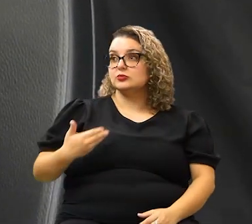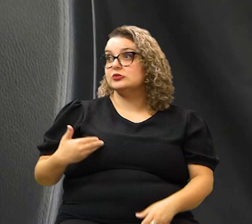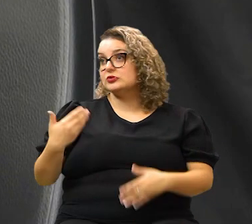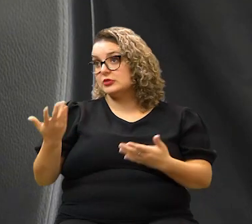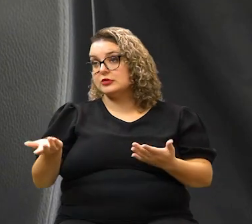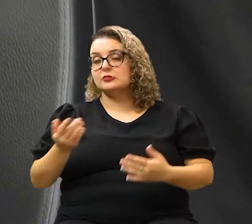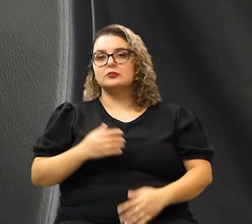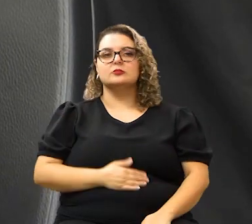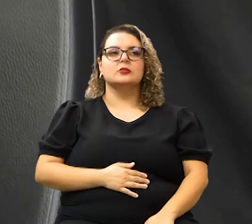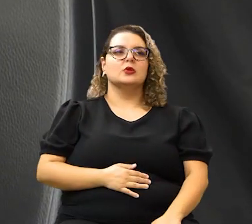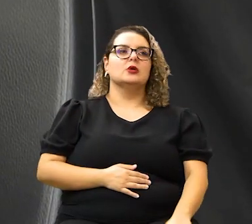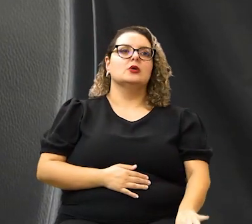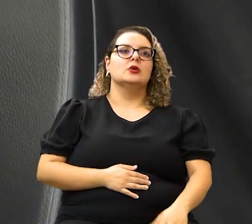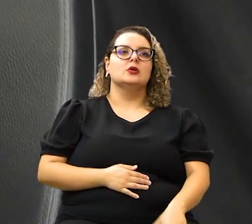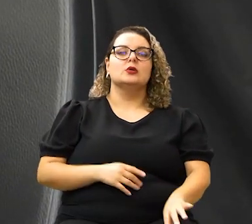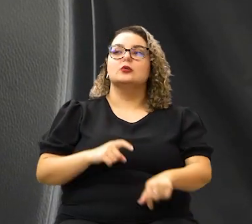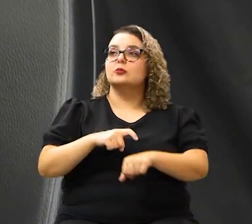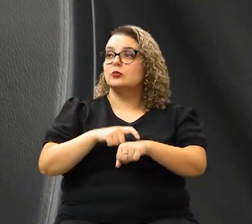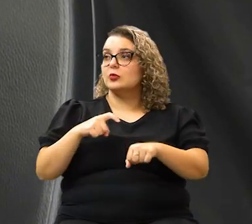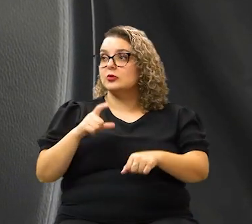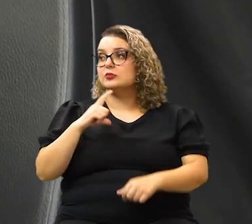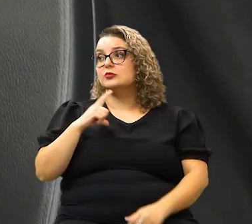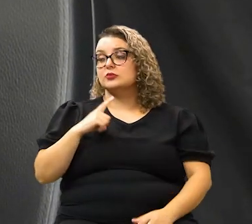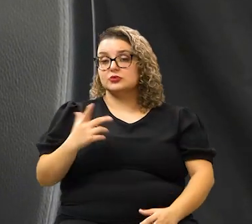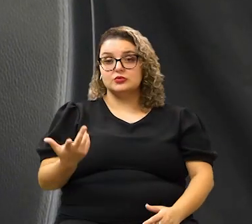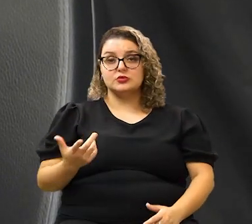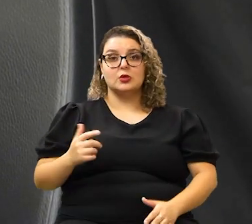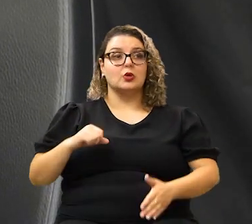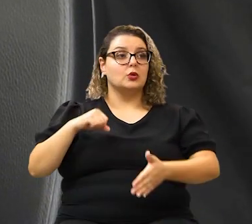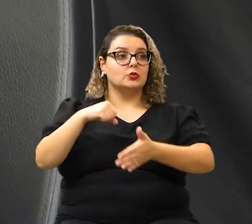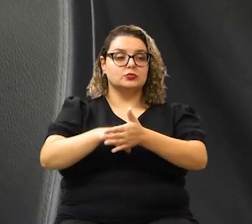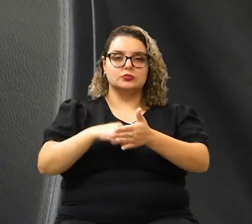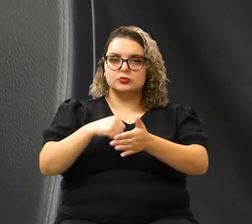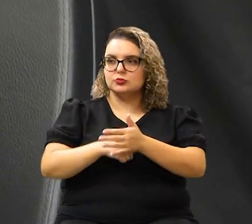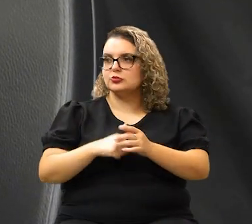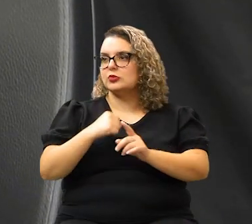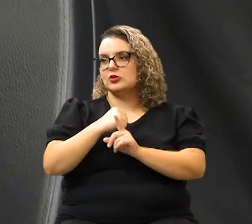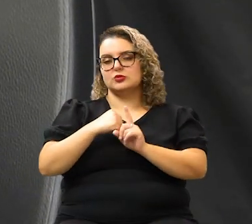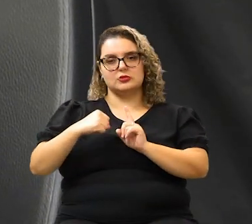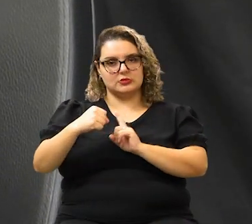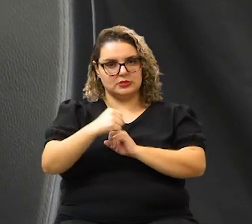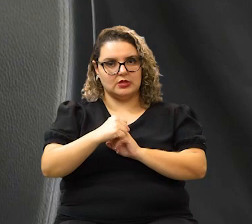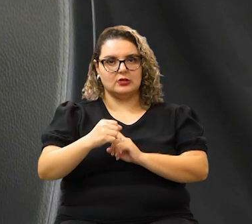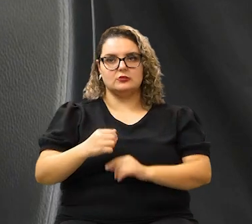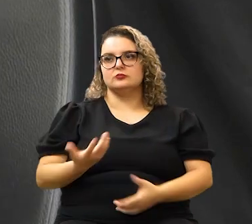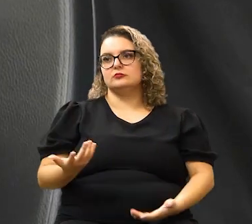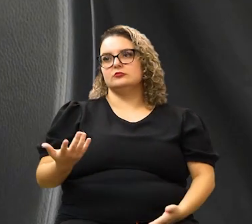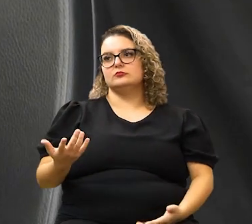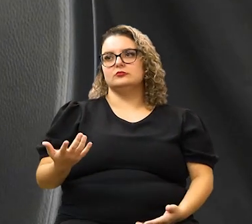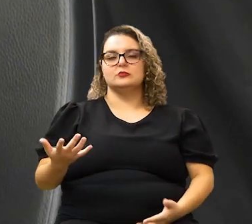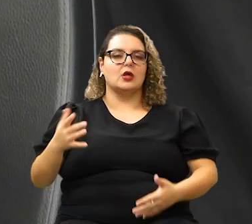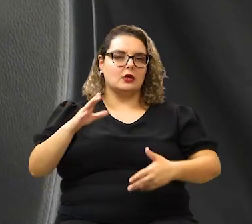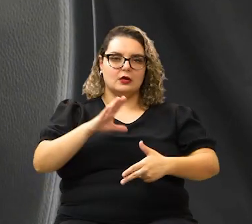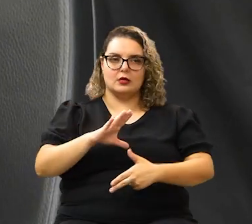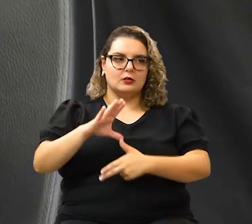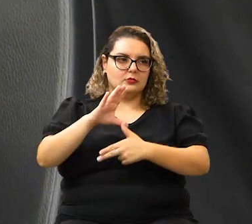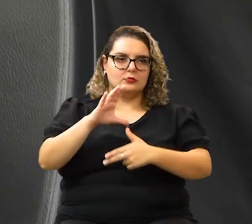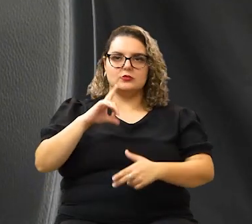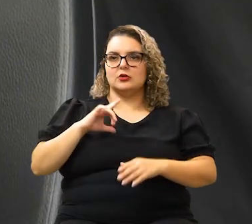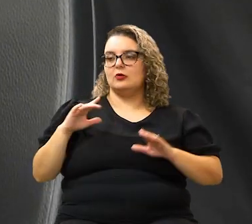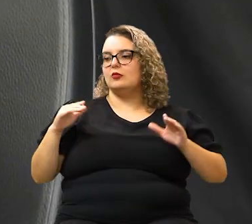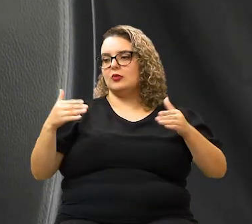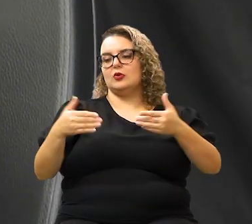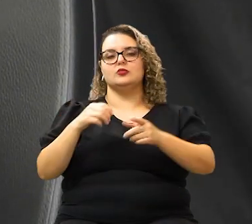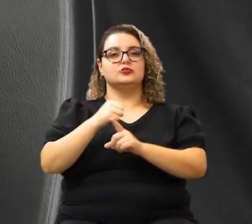Enfim, era um momento também que havia muita luta social na América Latina, né? Então, tinha tido o Fórum Social Mundial,